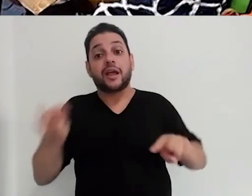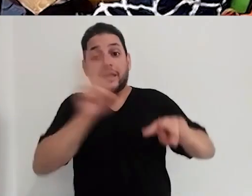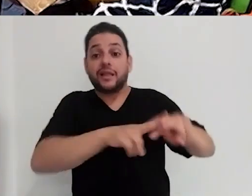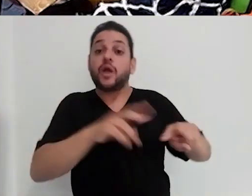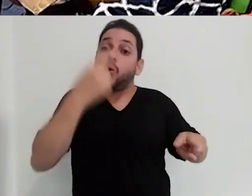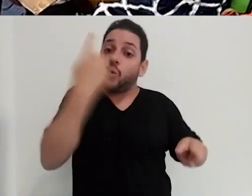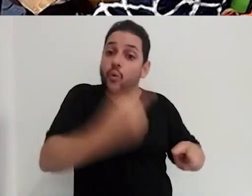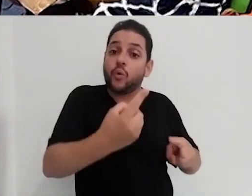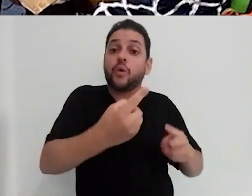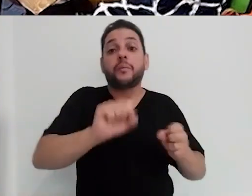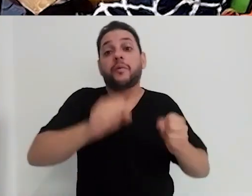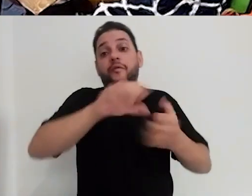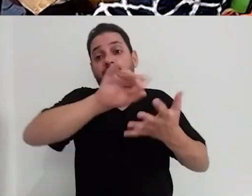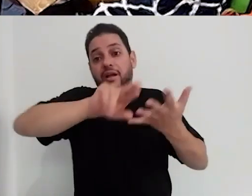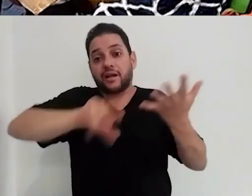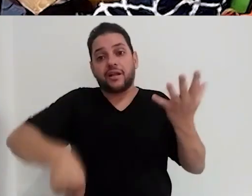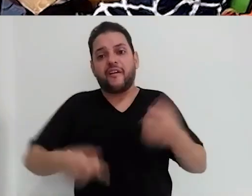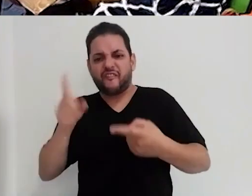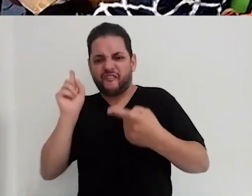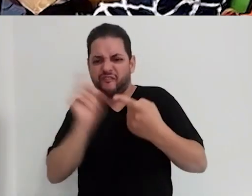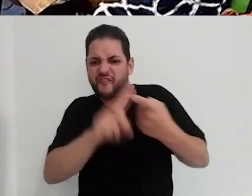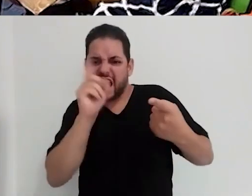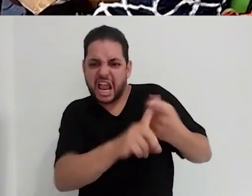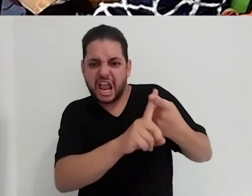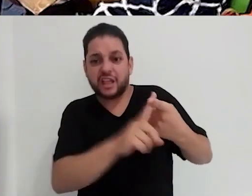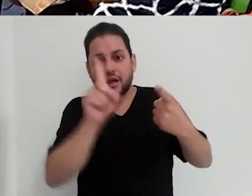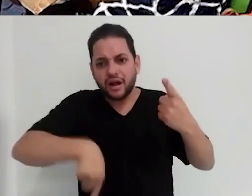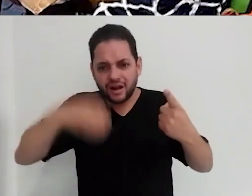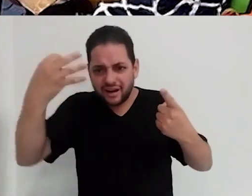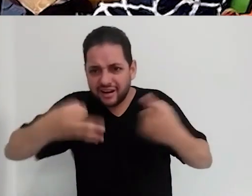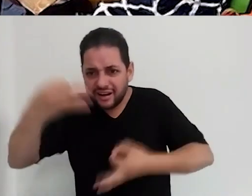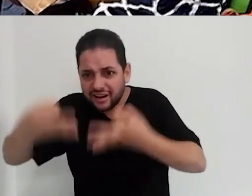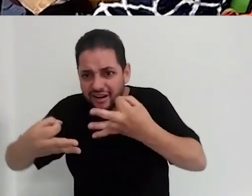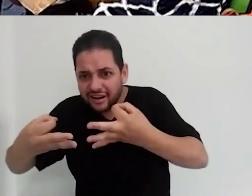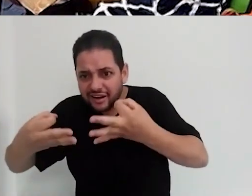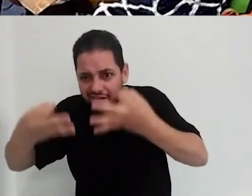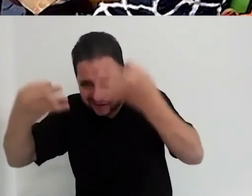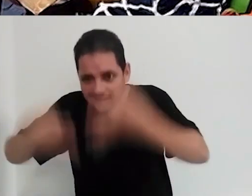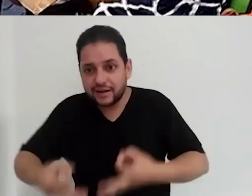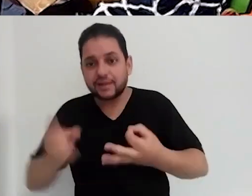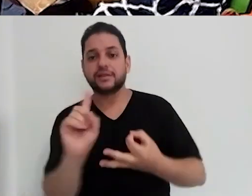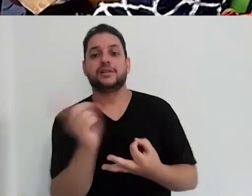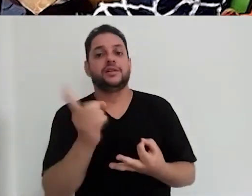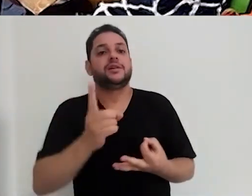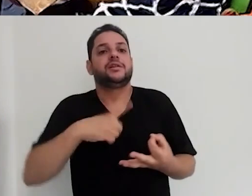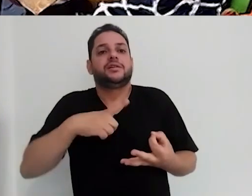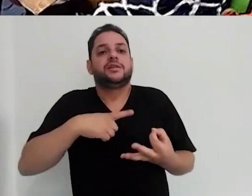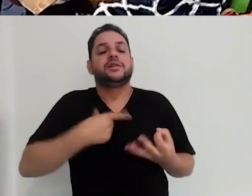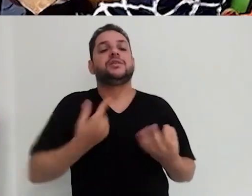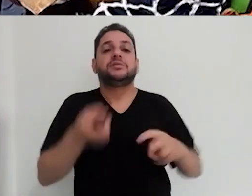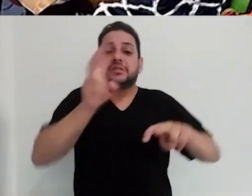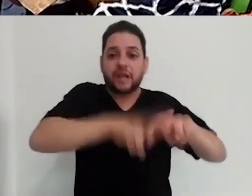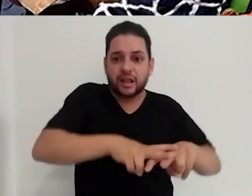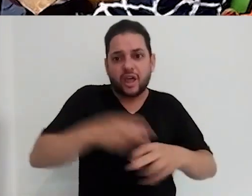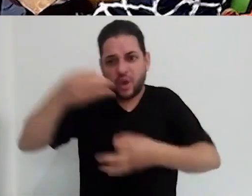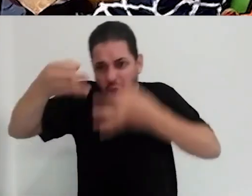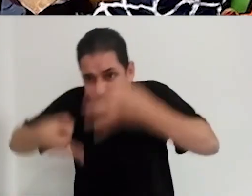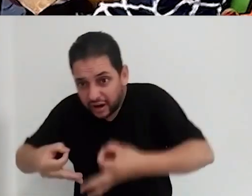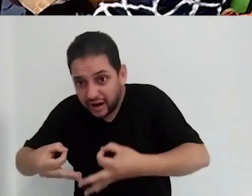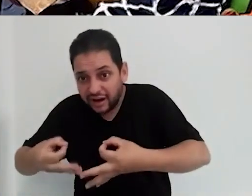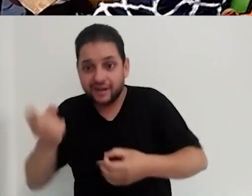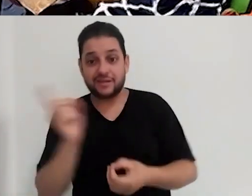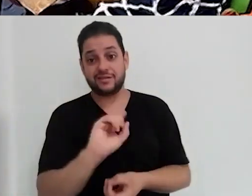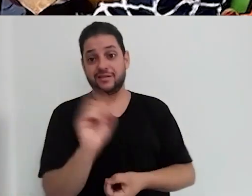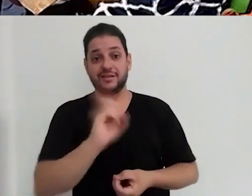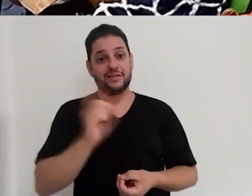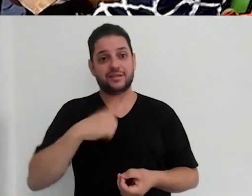coisa. Vingança não é justiça. Cadeia não é justiça, mas eu acho que é a ideia que as pessoas têm, de que justiça